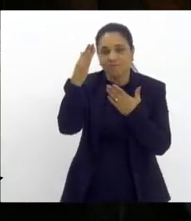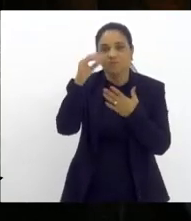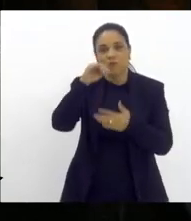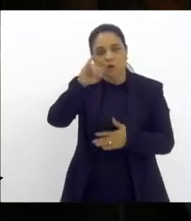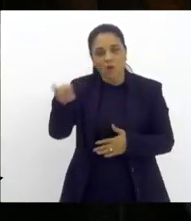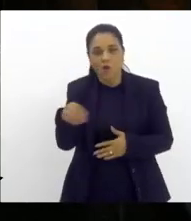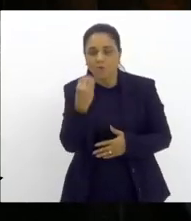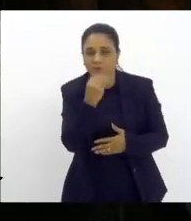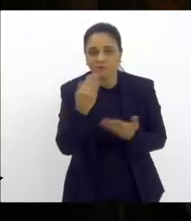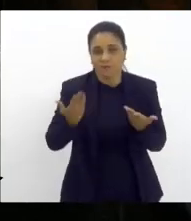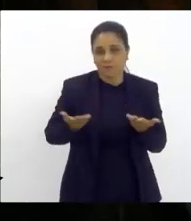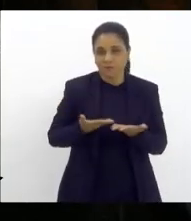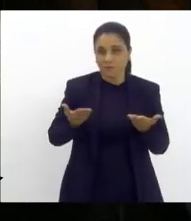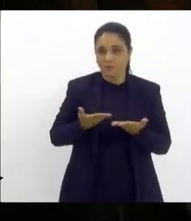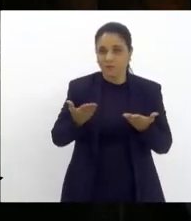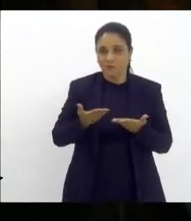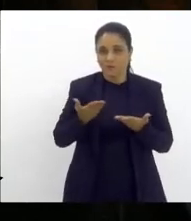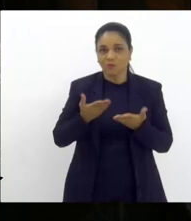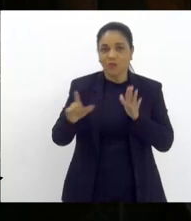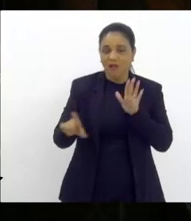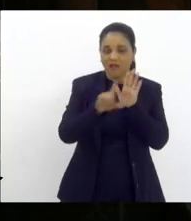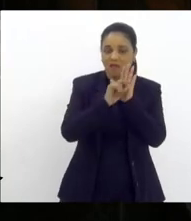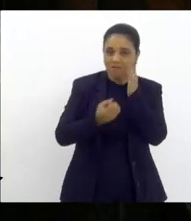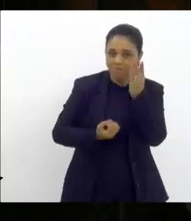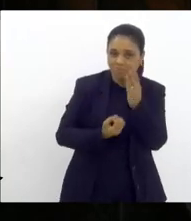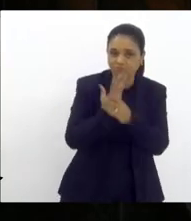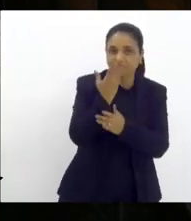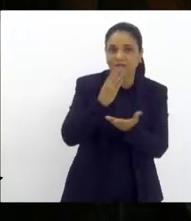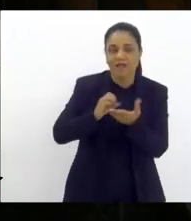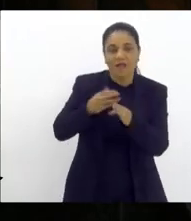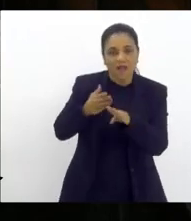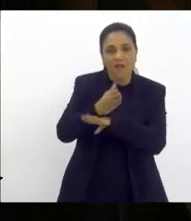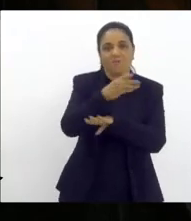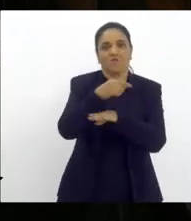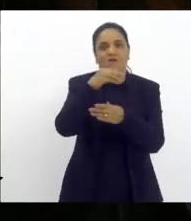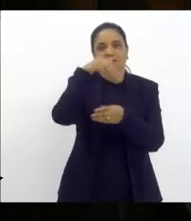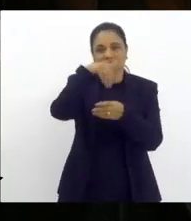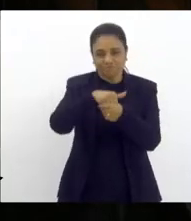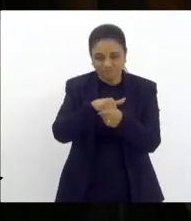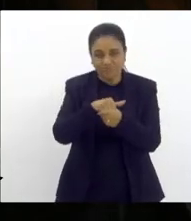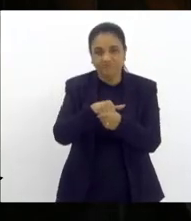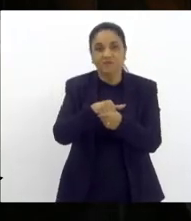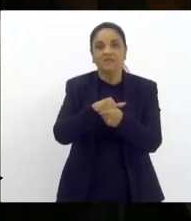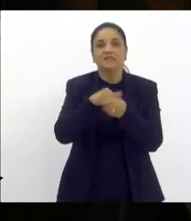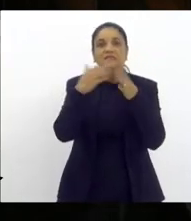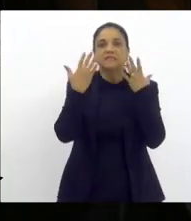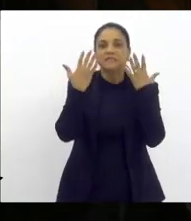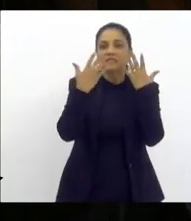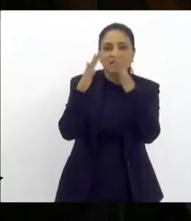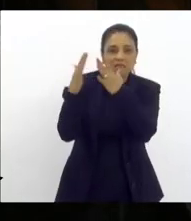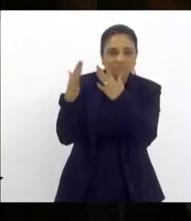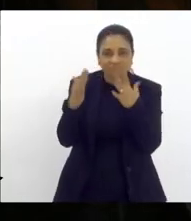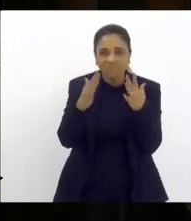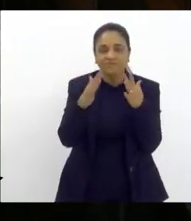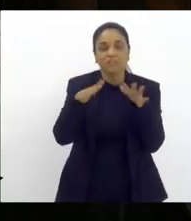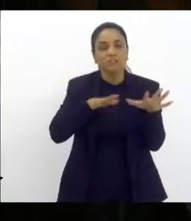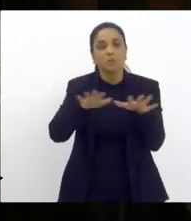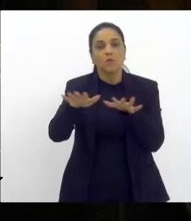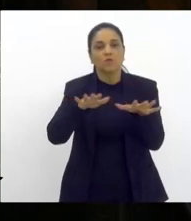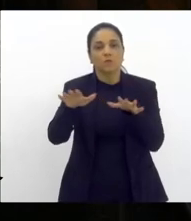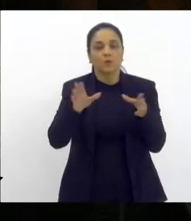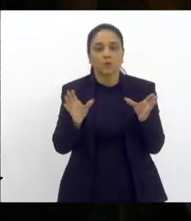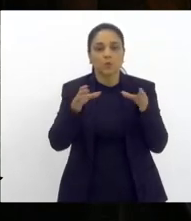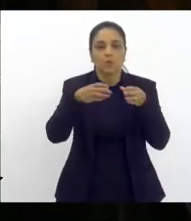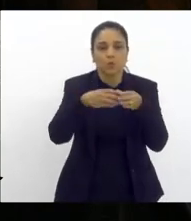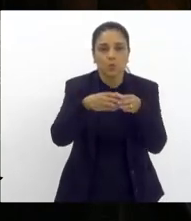oportunidade de hoje ter esta lei aprovada nesta casa e que saúde então este grupo este movimento da Igreja